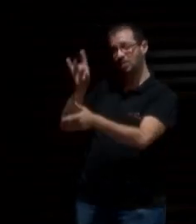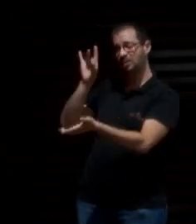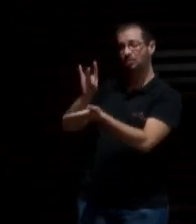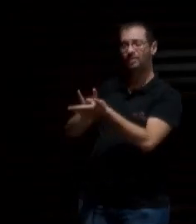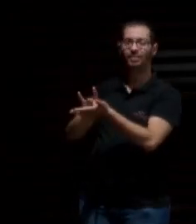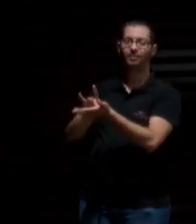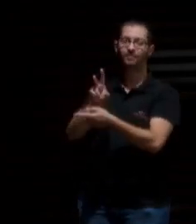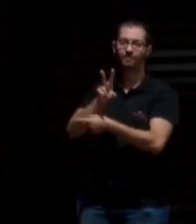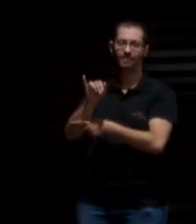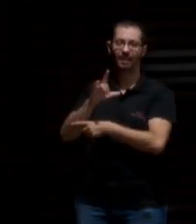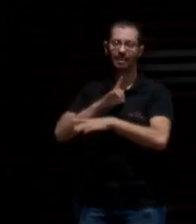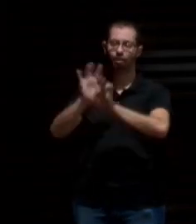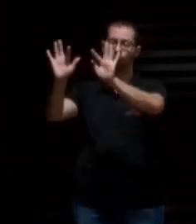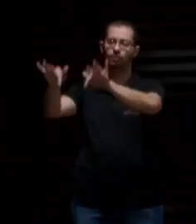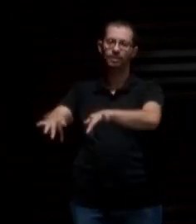lá no final.